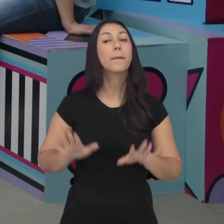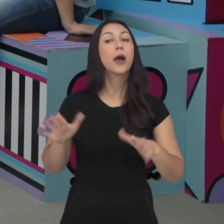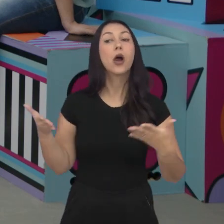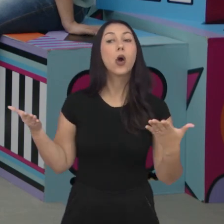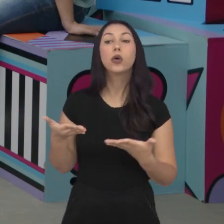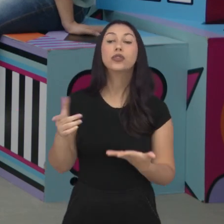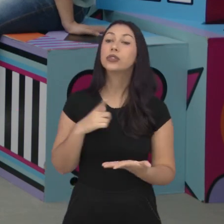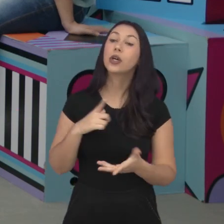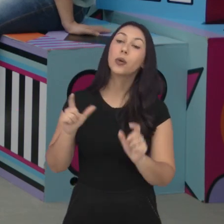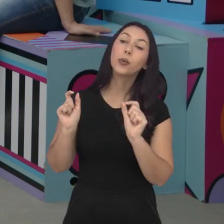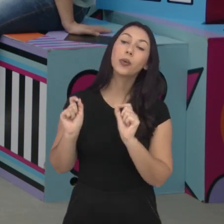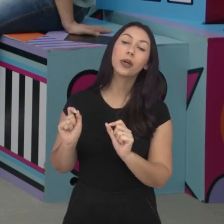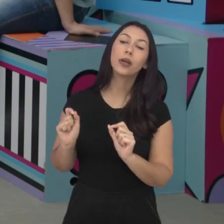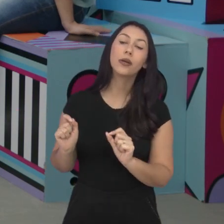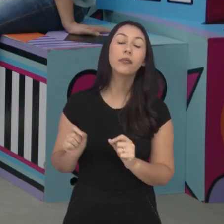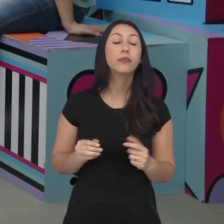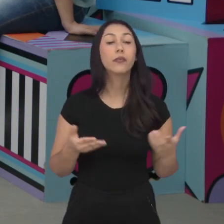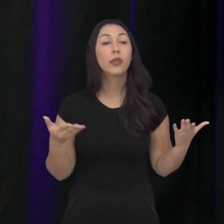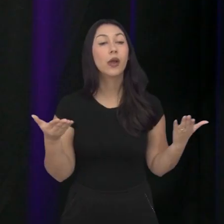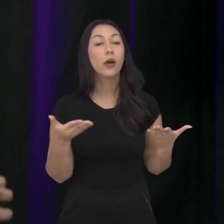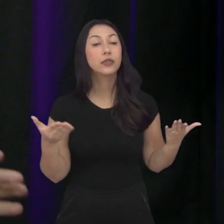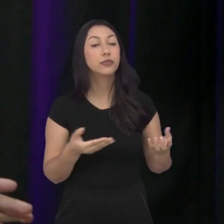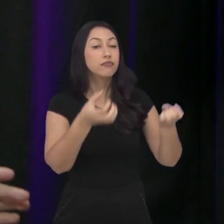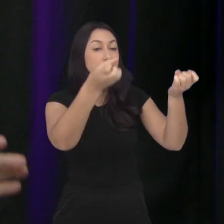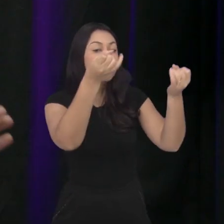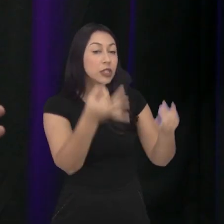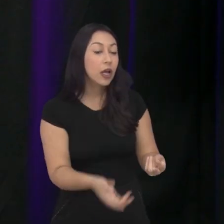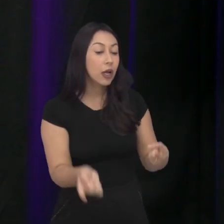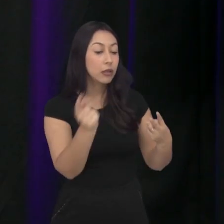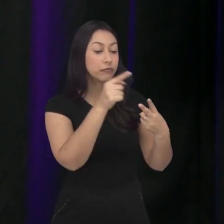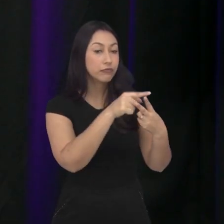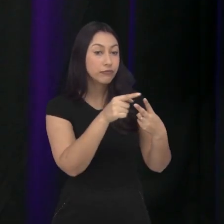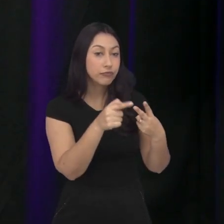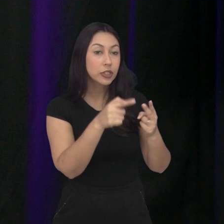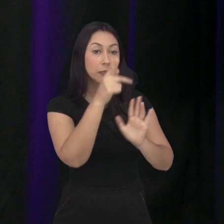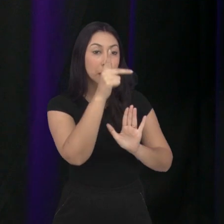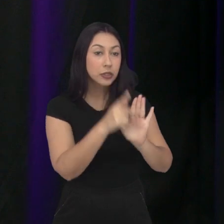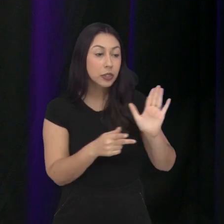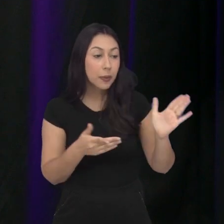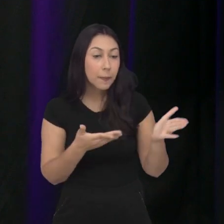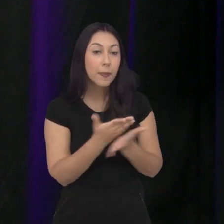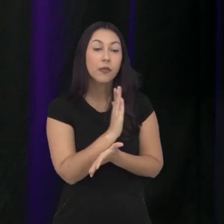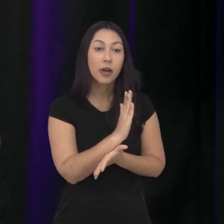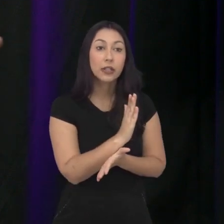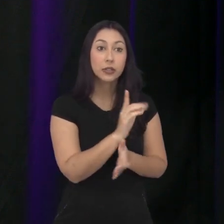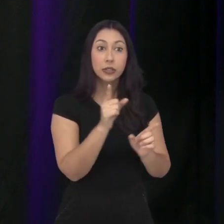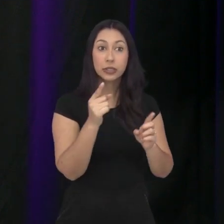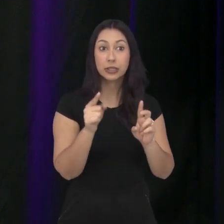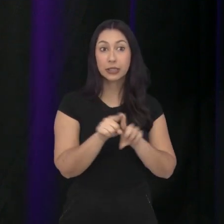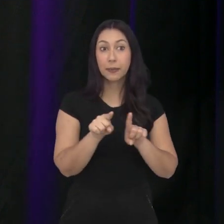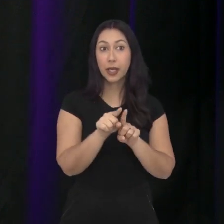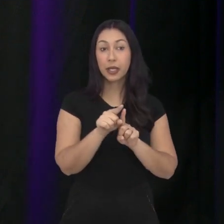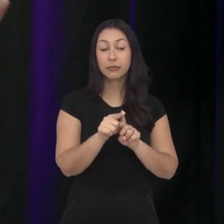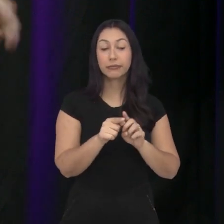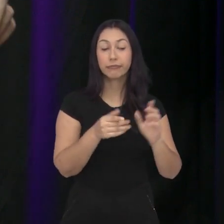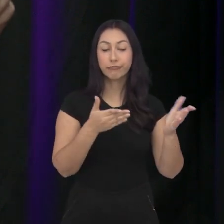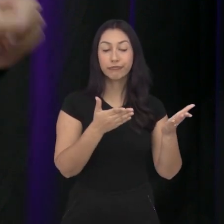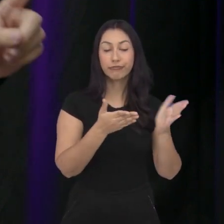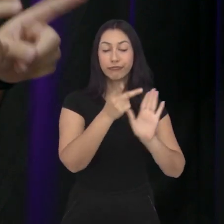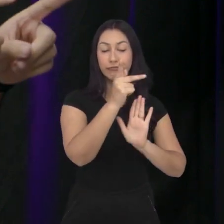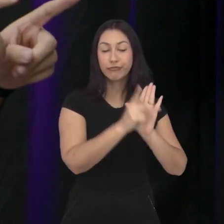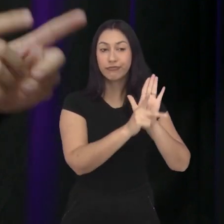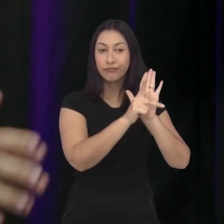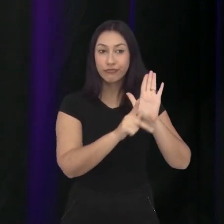para hoje, o que temos? Então, hoje eu vim falar de 2 projetos aprovados na Câmara e um em tramitação. O de